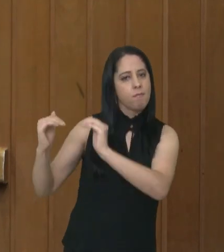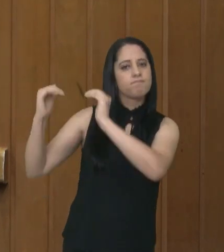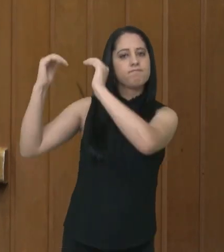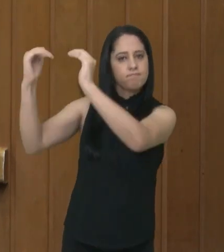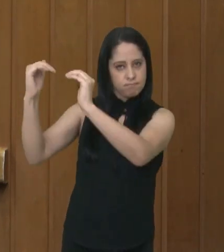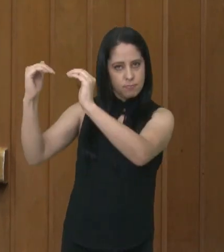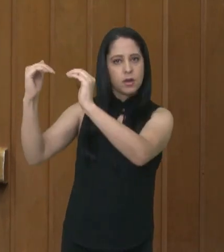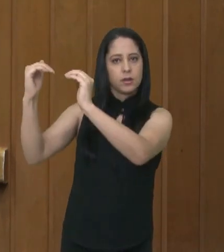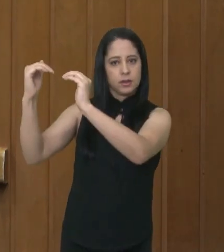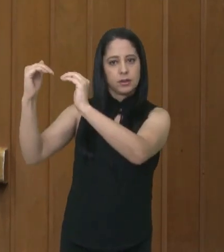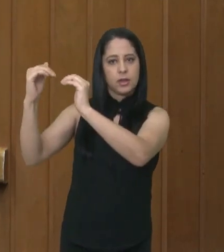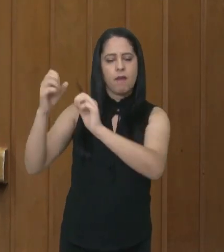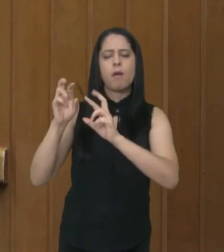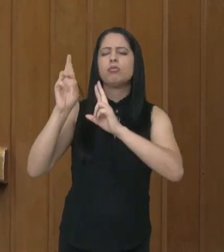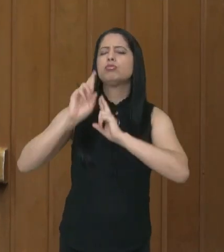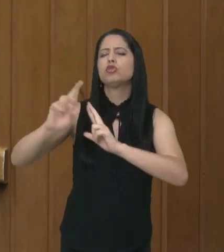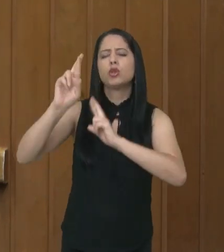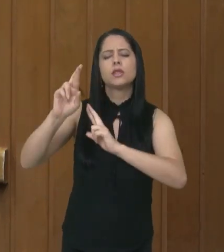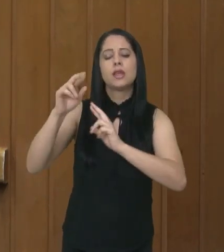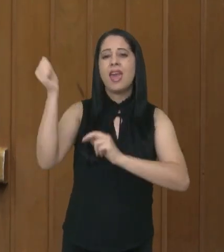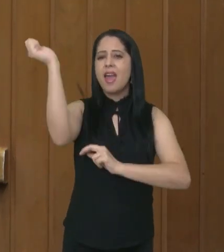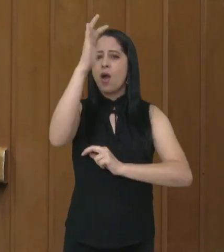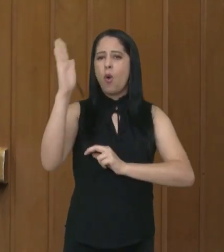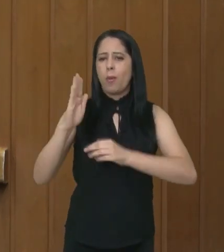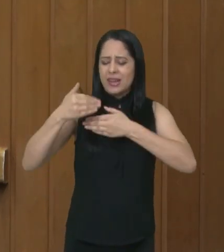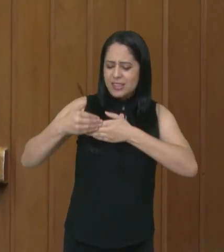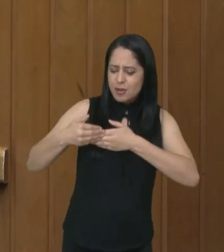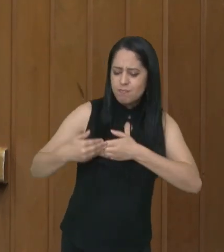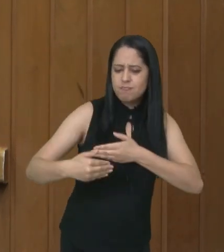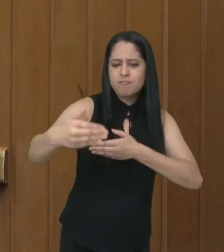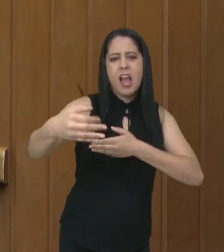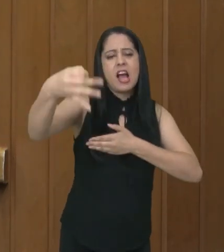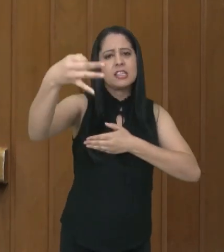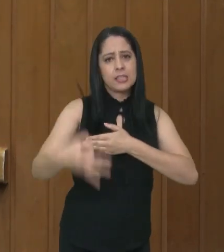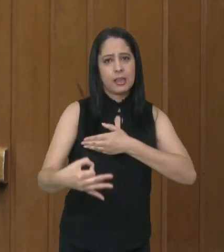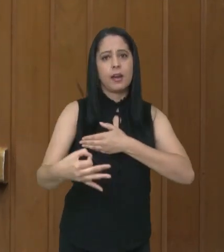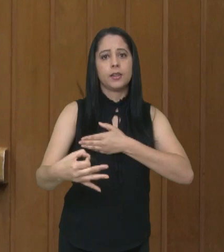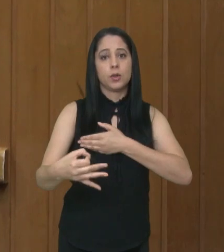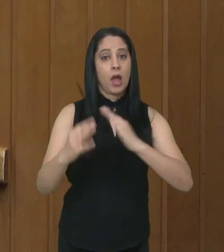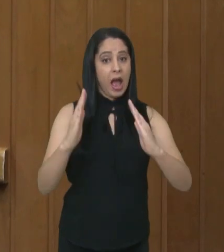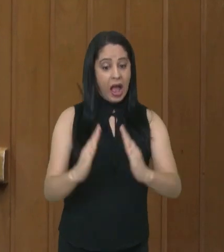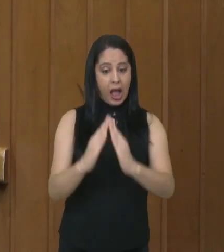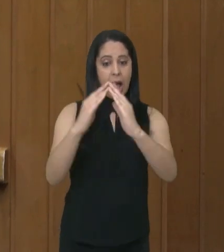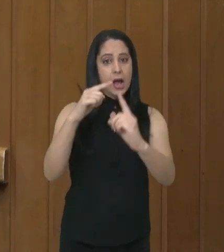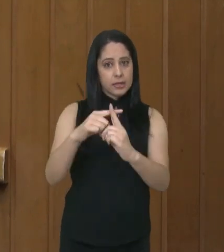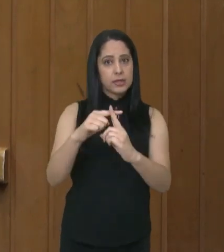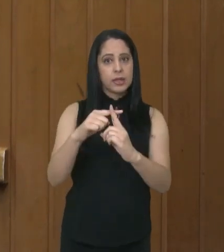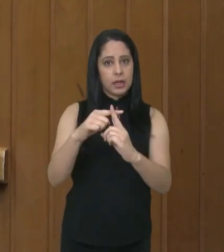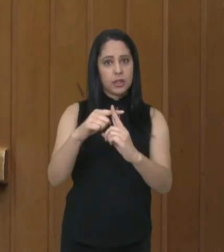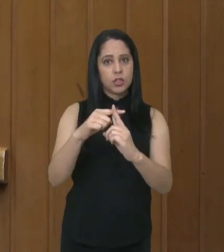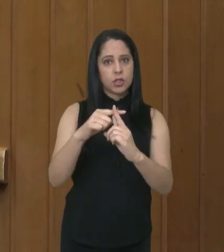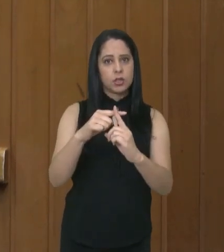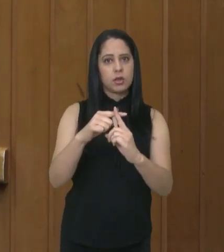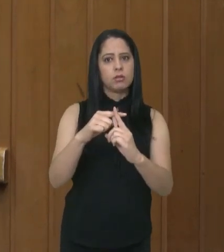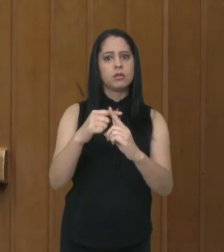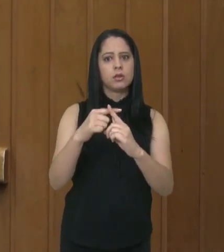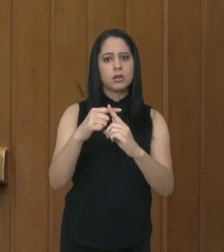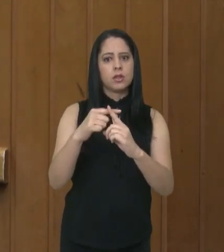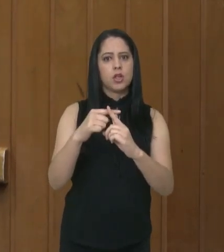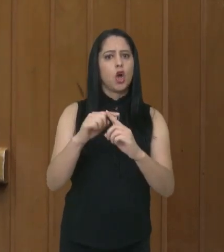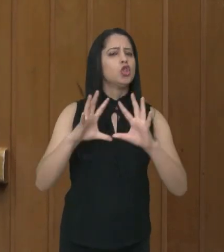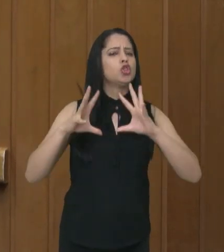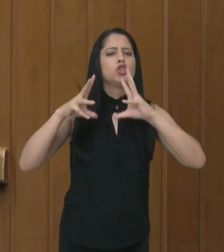caminhe, para que o Brasil dê certo. E as igrejas contribuem muito. Todos os